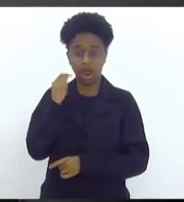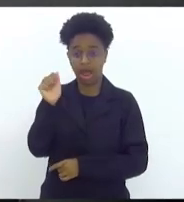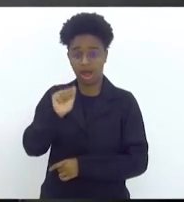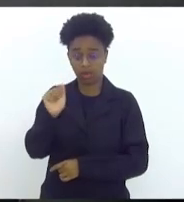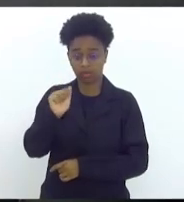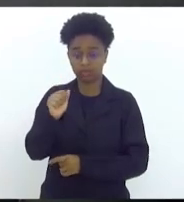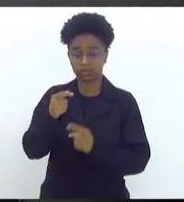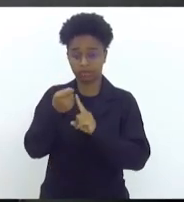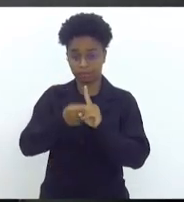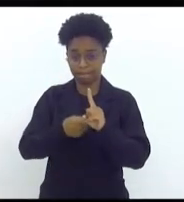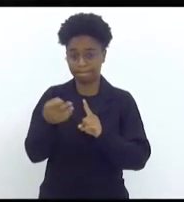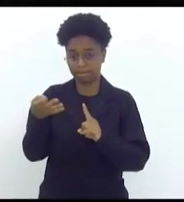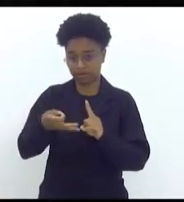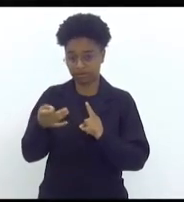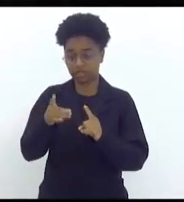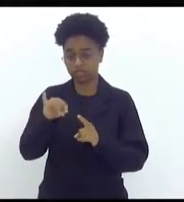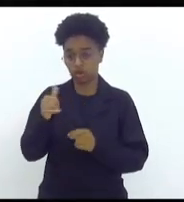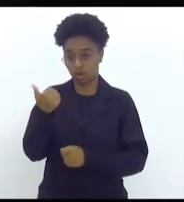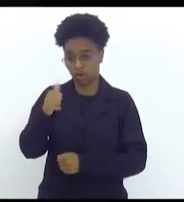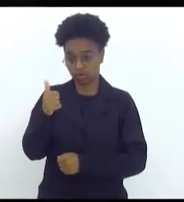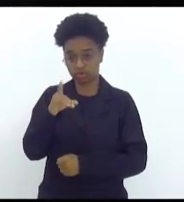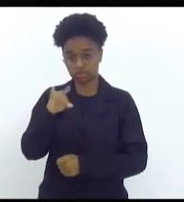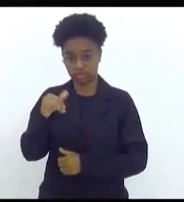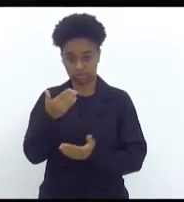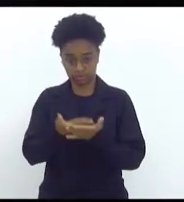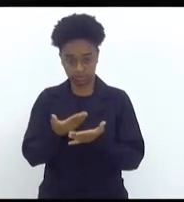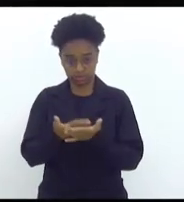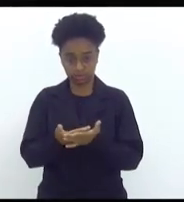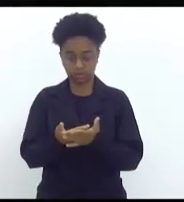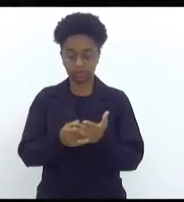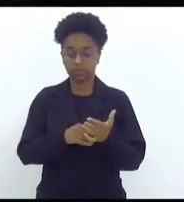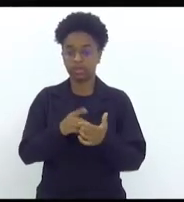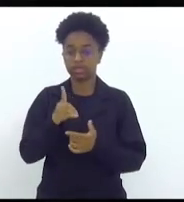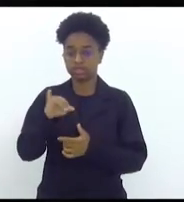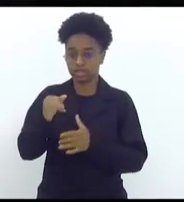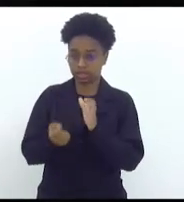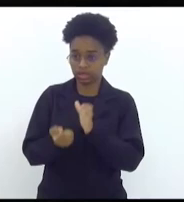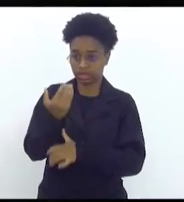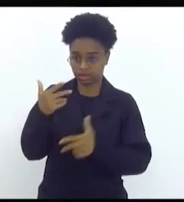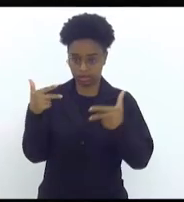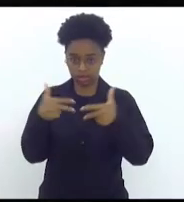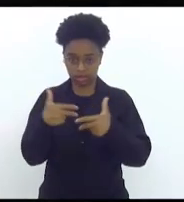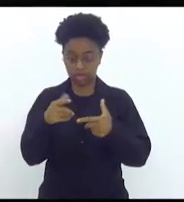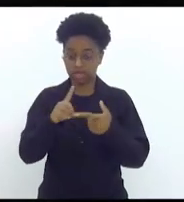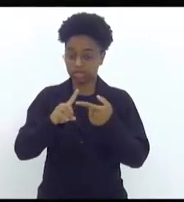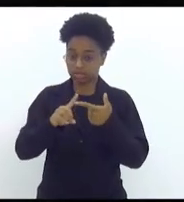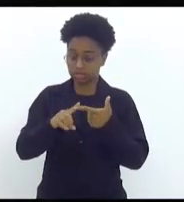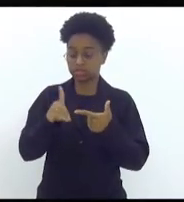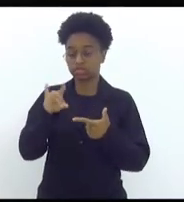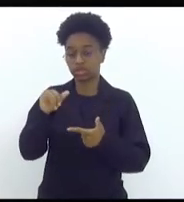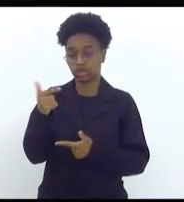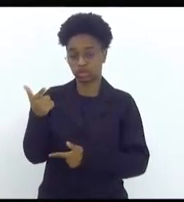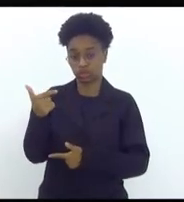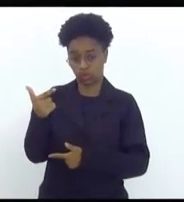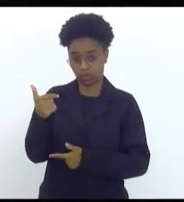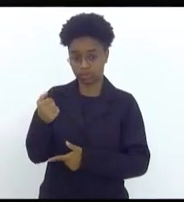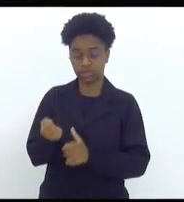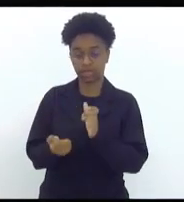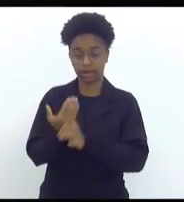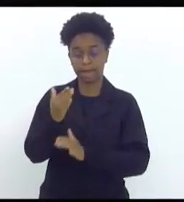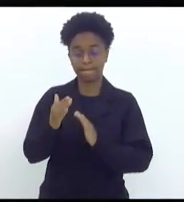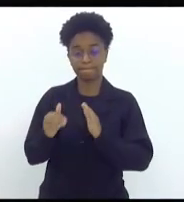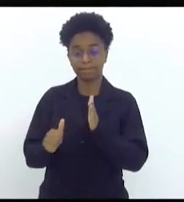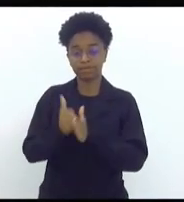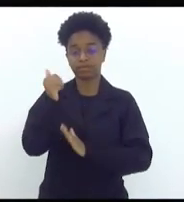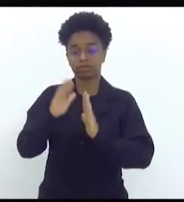dia 11 dia do estudante dia da fundação do hip hop dia 12 fundação da primeira